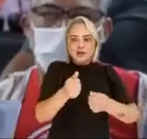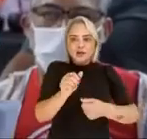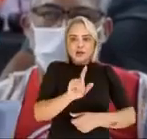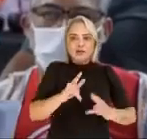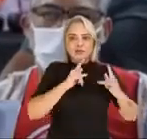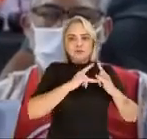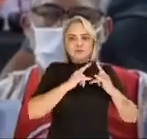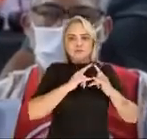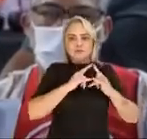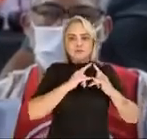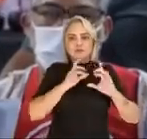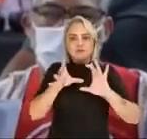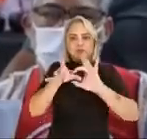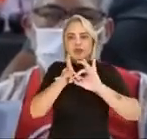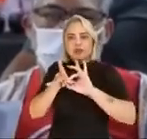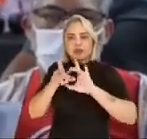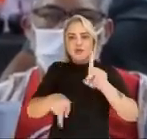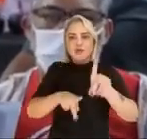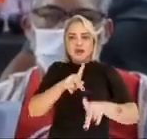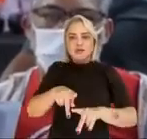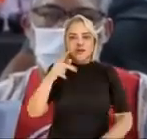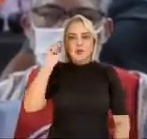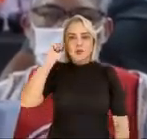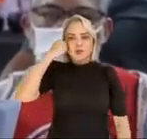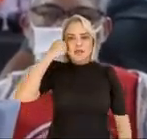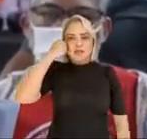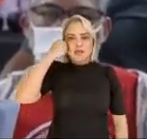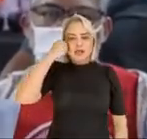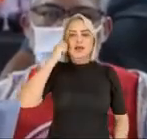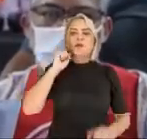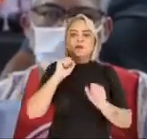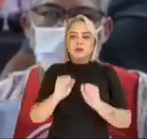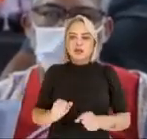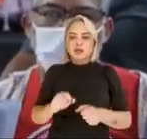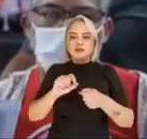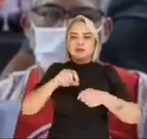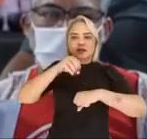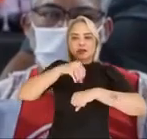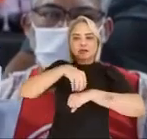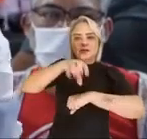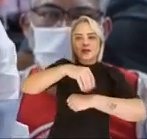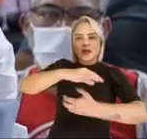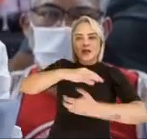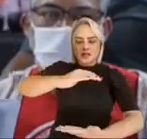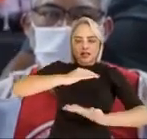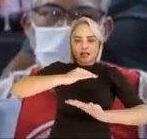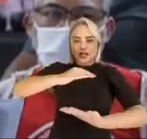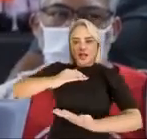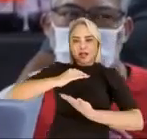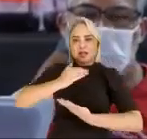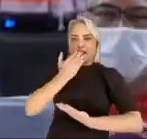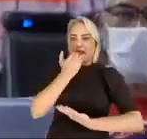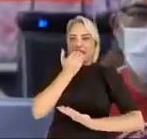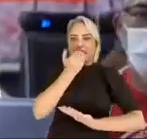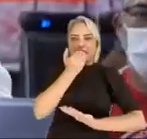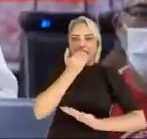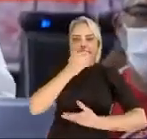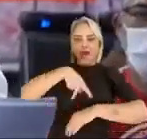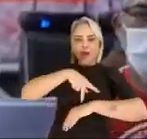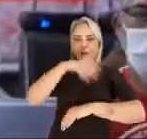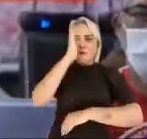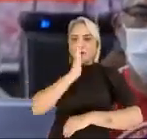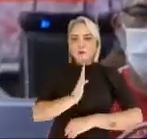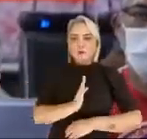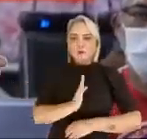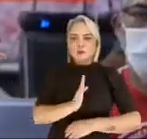Coalizão Negra pudessem fazer distribuição de alimento pelo Brasil inteiro e, sobretudo, aqui em